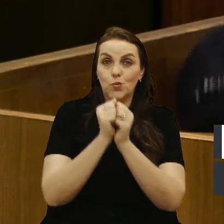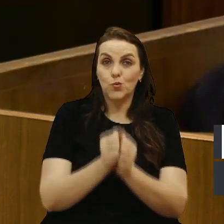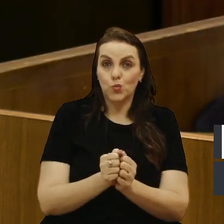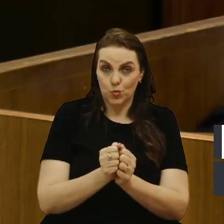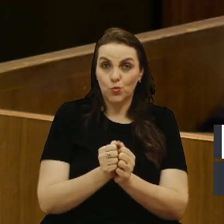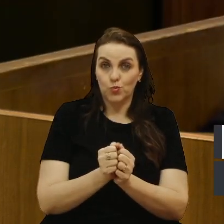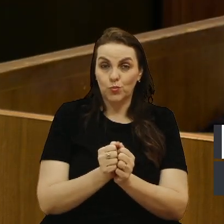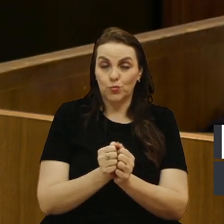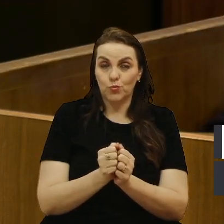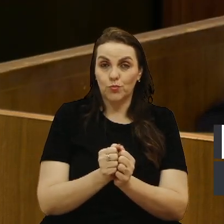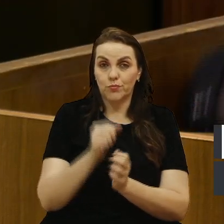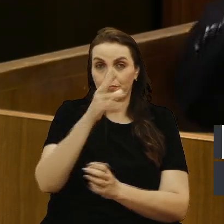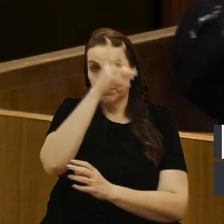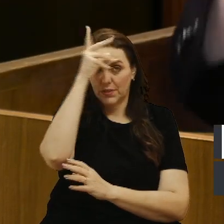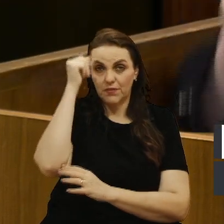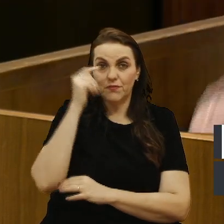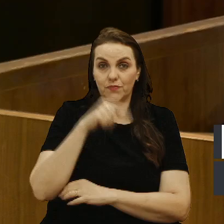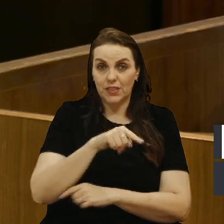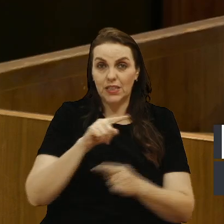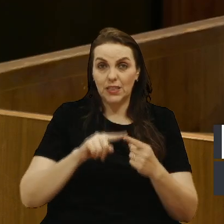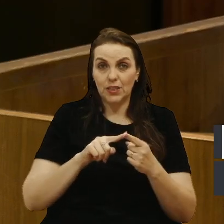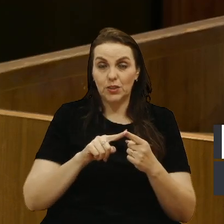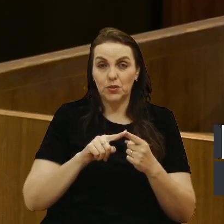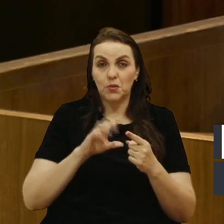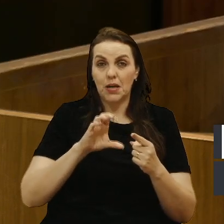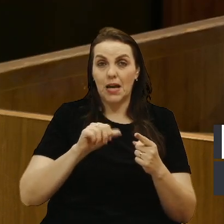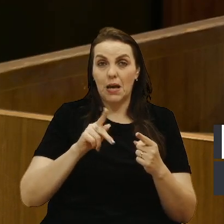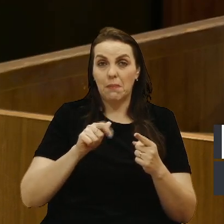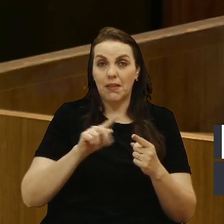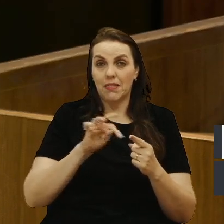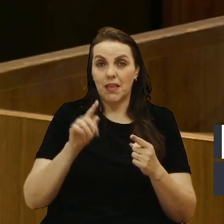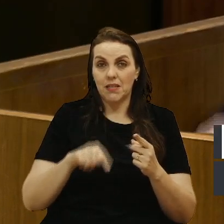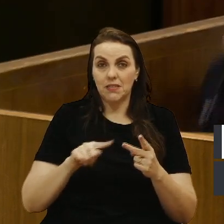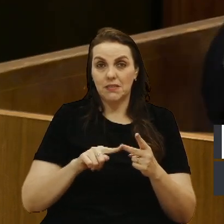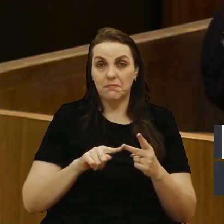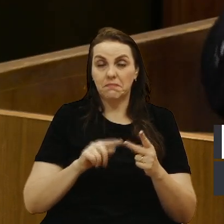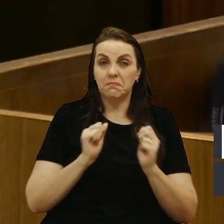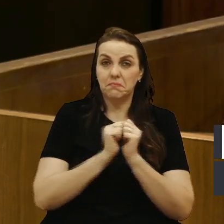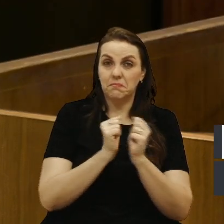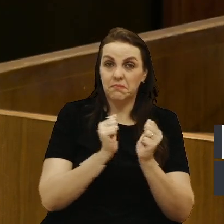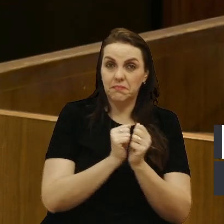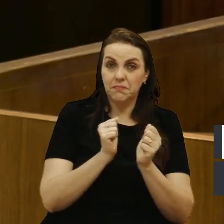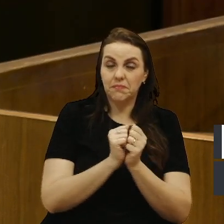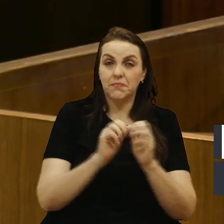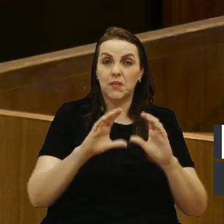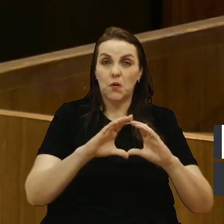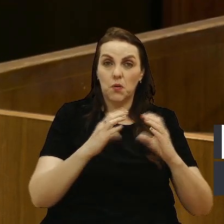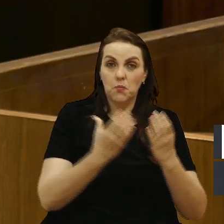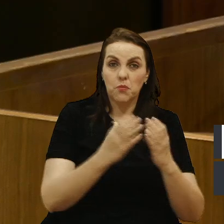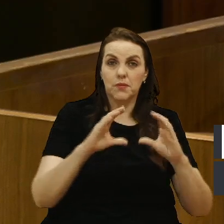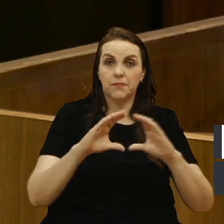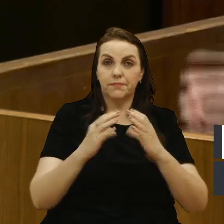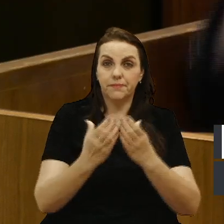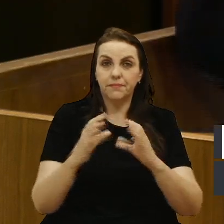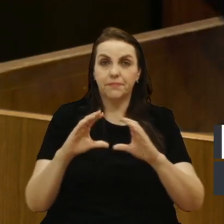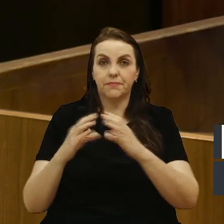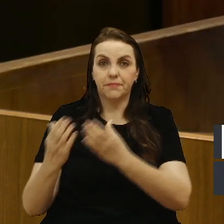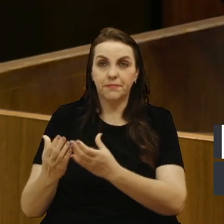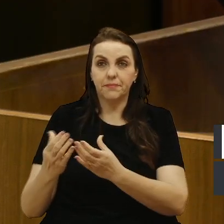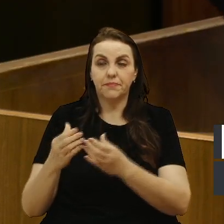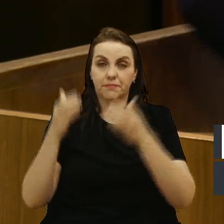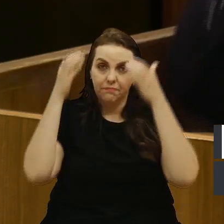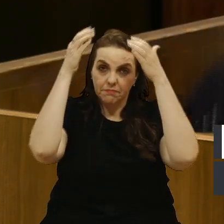ao subprefeito, ao capataz, passando nas comunidades